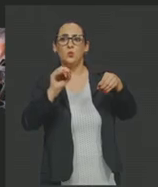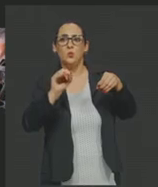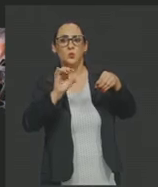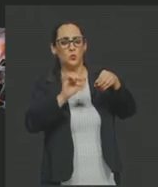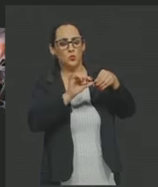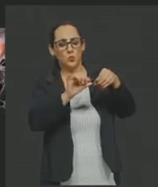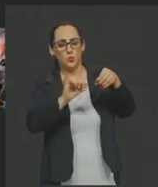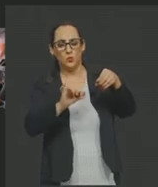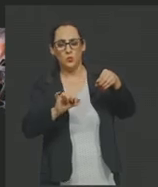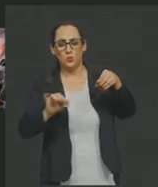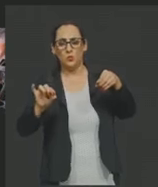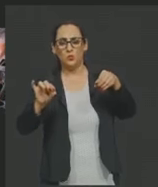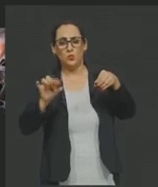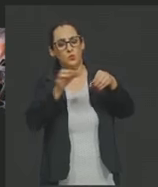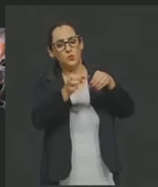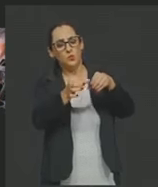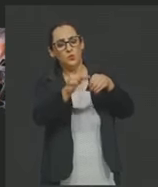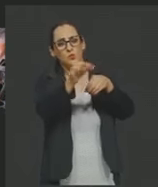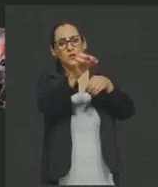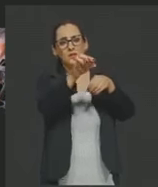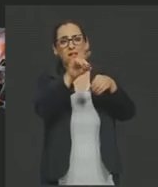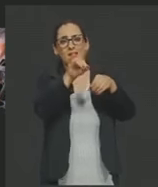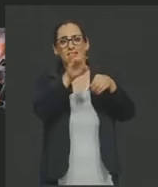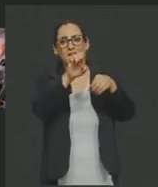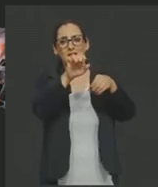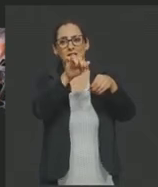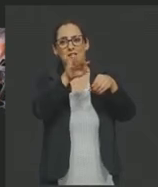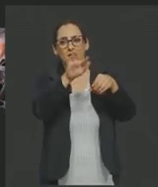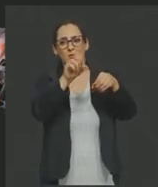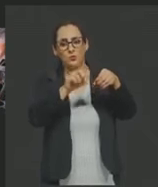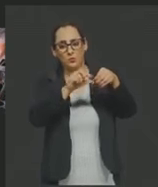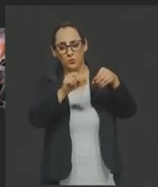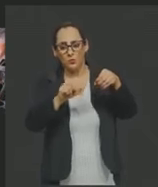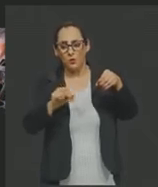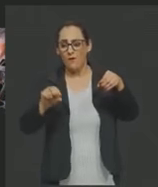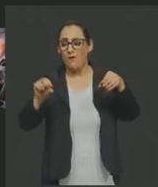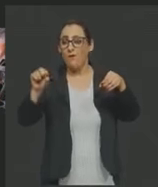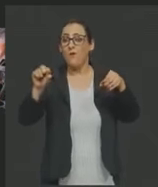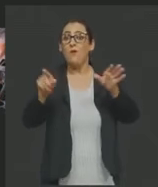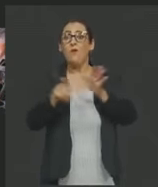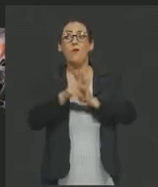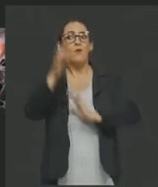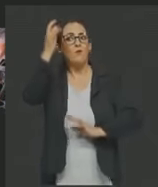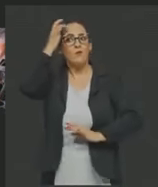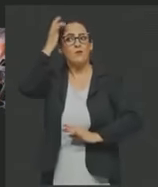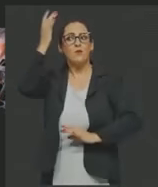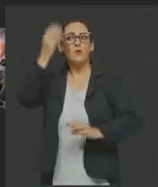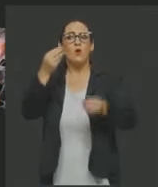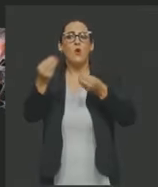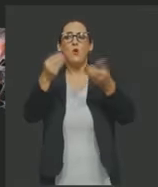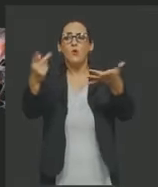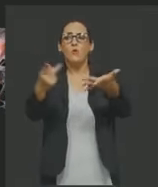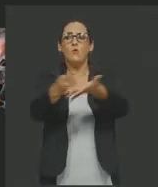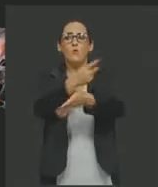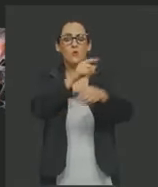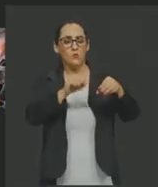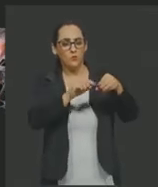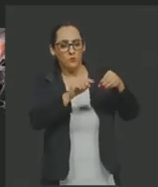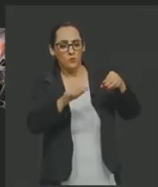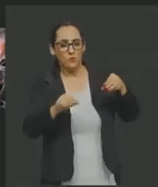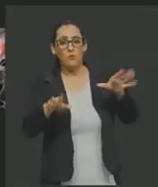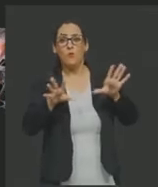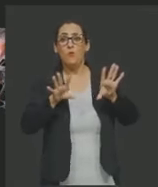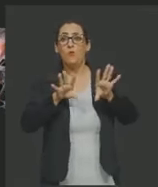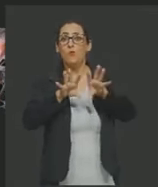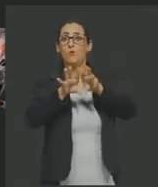filamento comprido, imagina um fio, né? Para facilitar a transmissão do impulso nervoso. Então, o formato da célula sempre